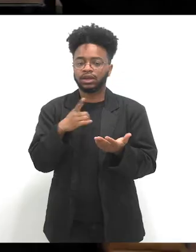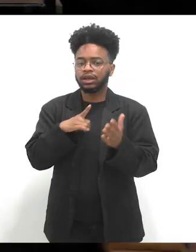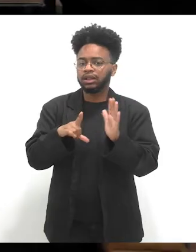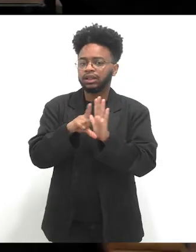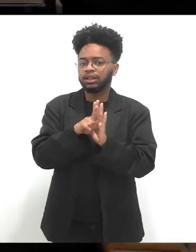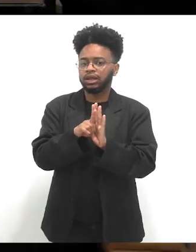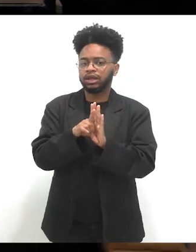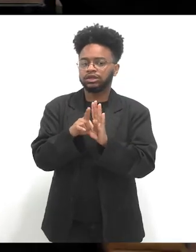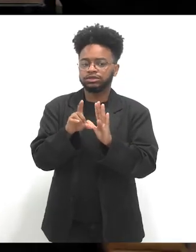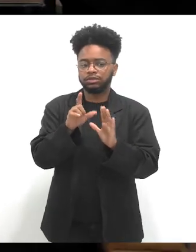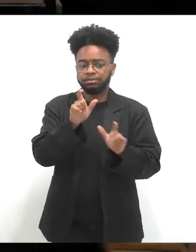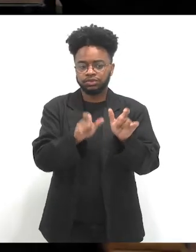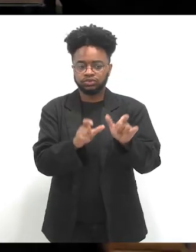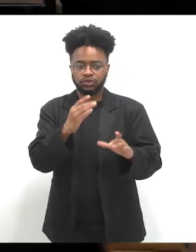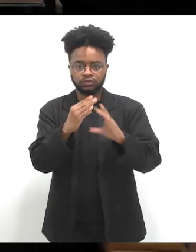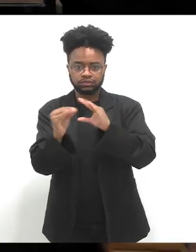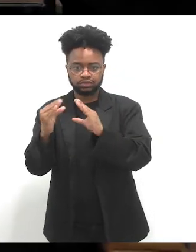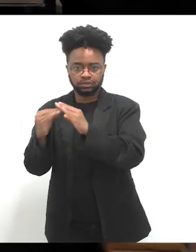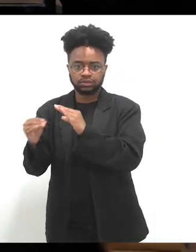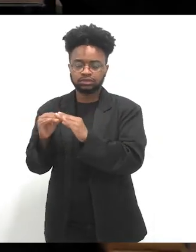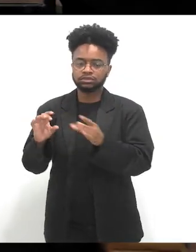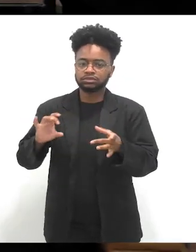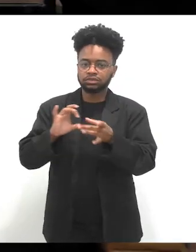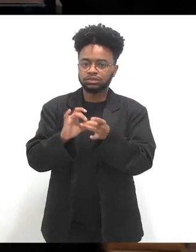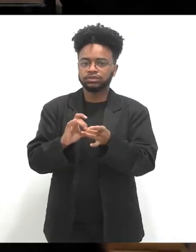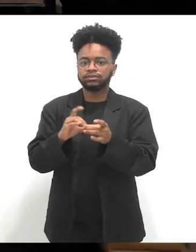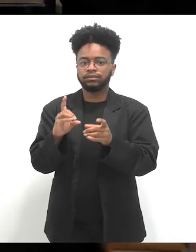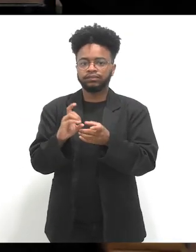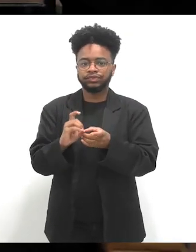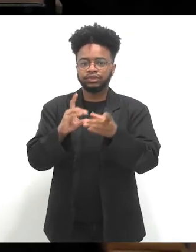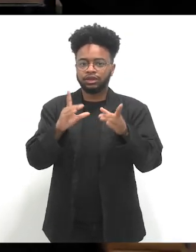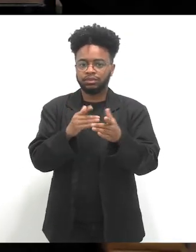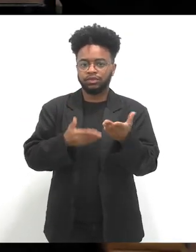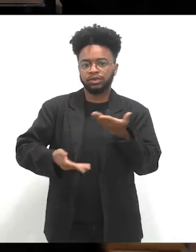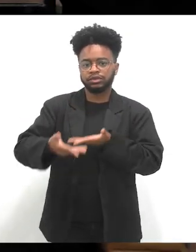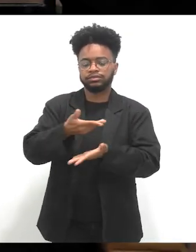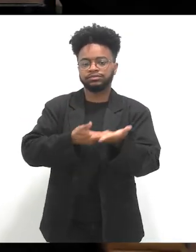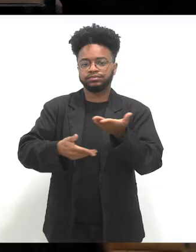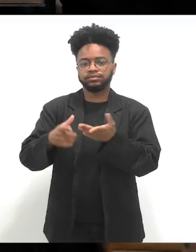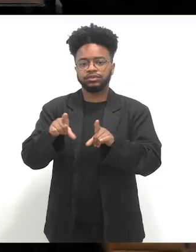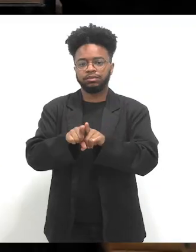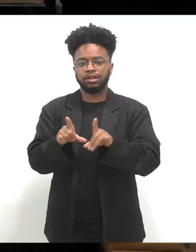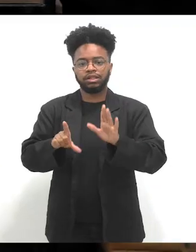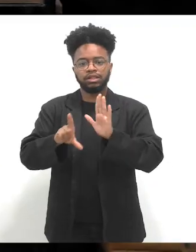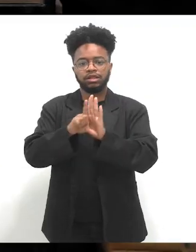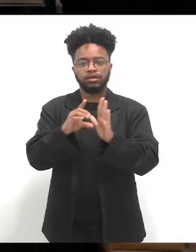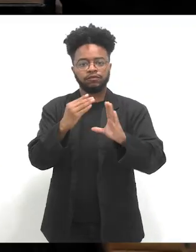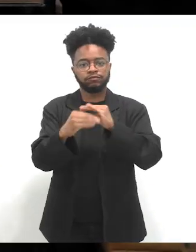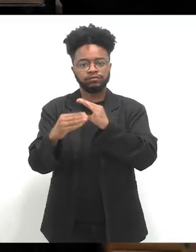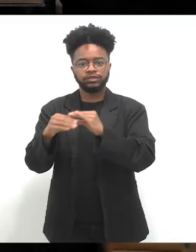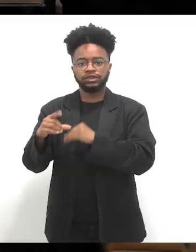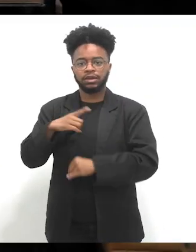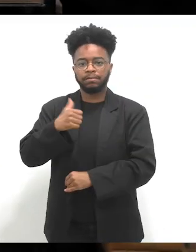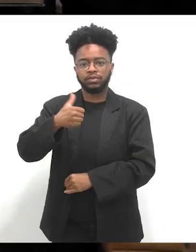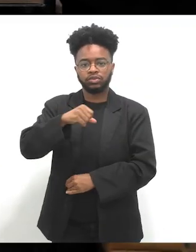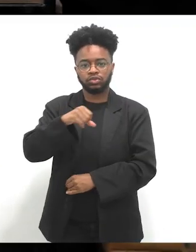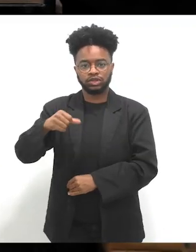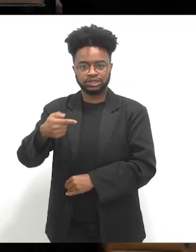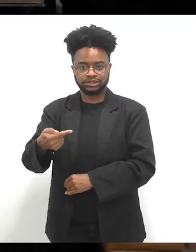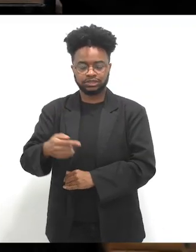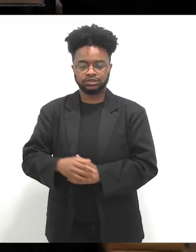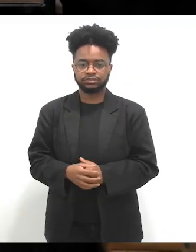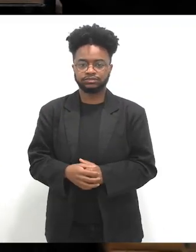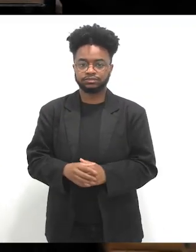a legislação de refugiados, ela veio nessa esteira da redemocratização, se a gente pensar, né? A Lei de Refúgio, que é de